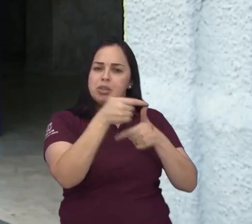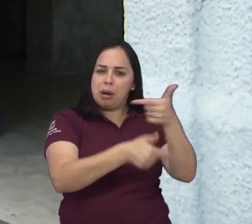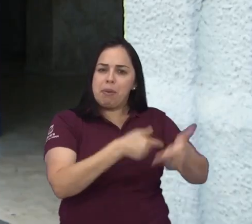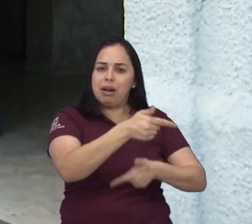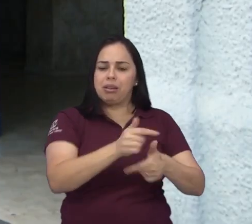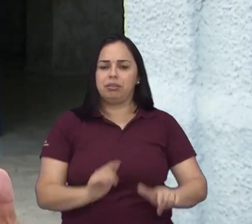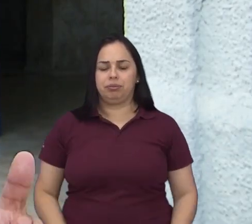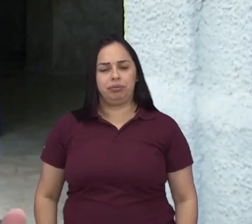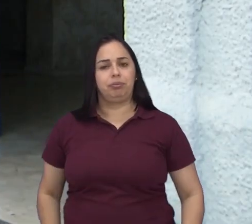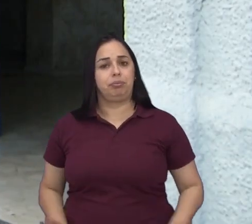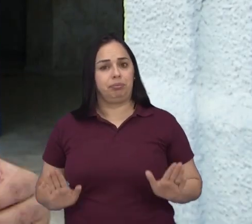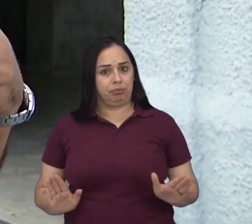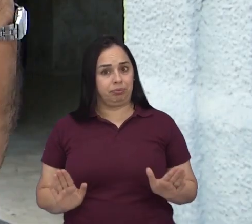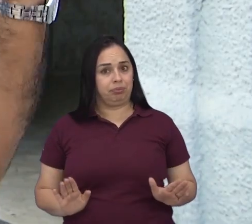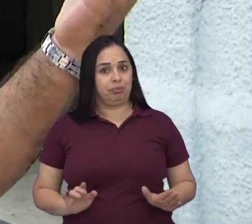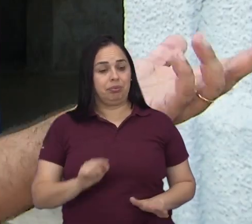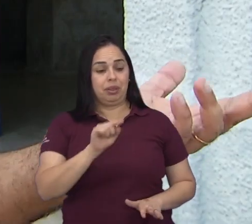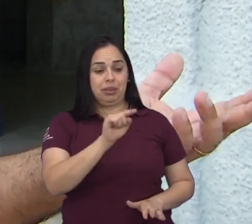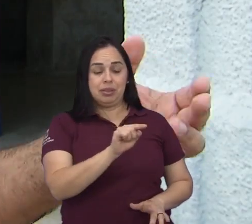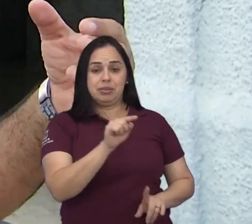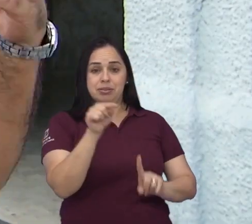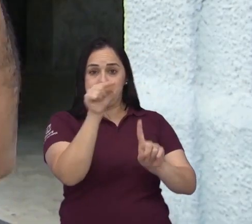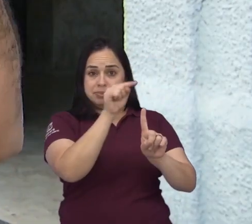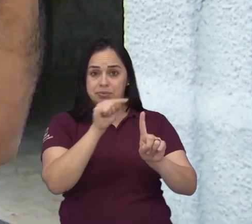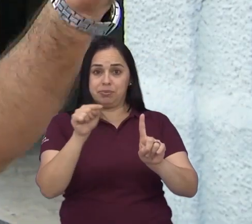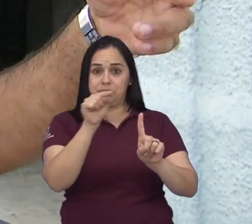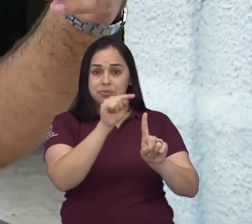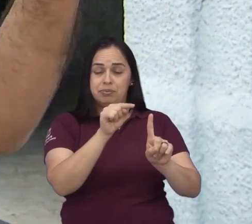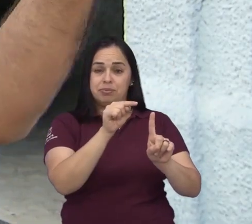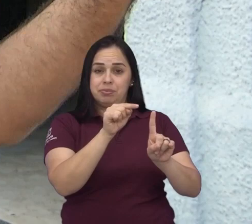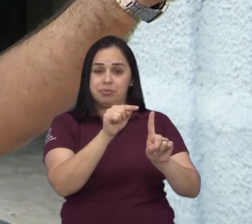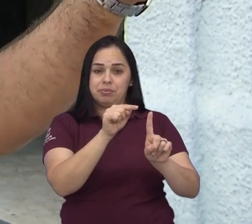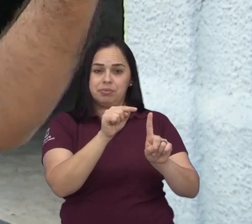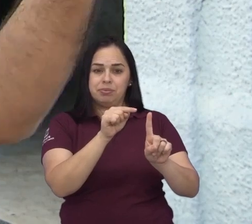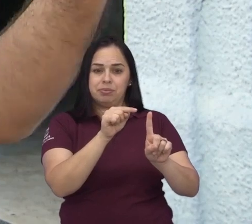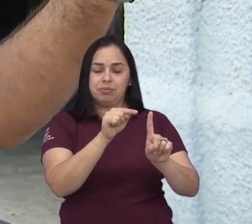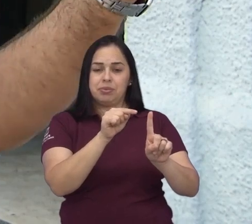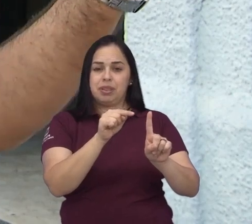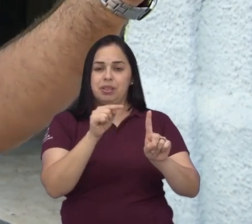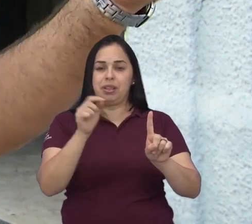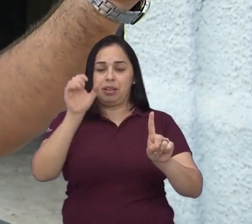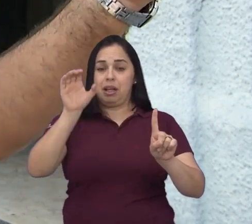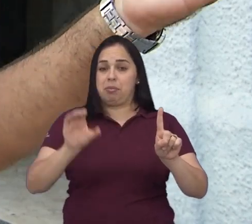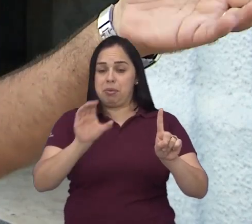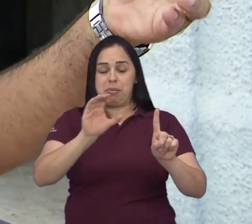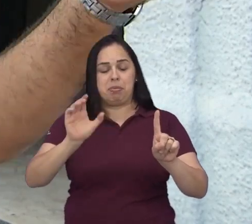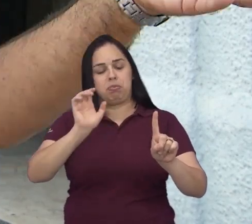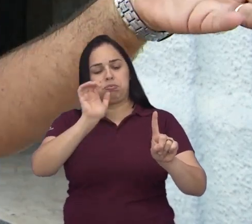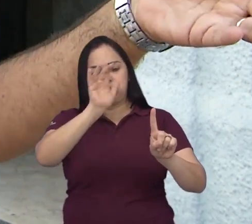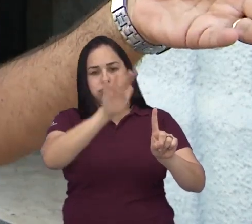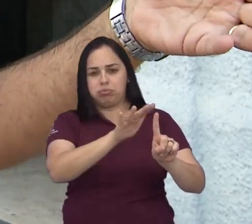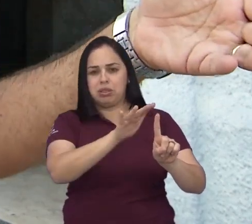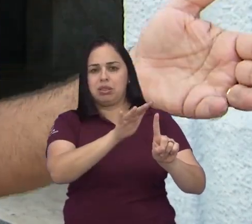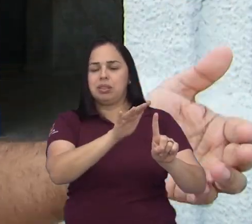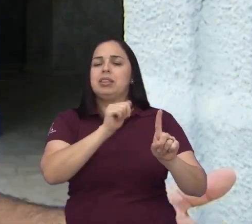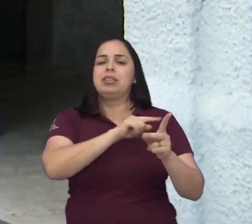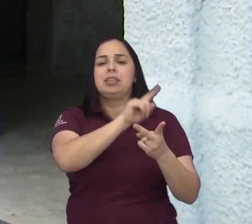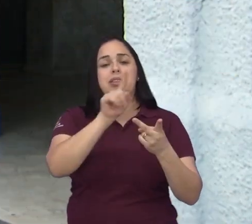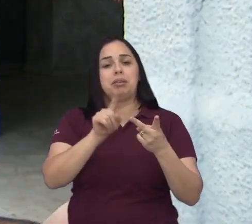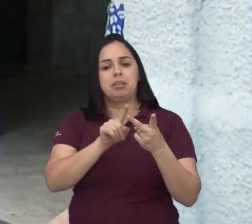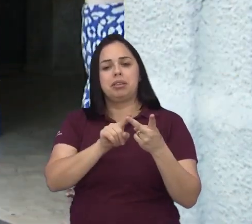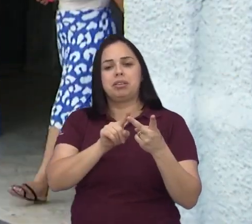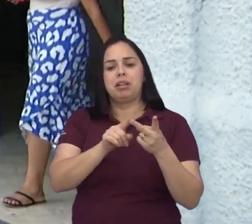Eu acho que tudo tem a ver. Primeiro, com a inspiração do santo, já é uma inspiração da imposição católica do aldeamento dos índios,